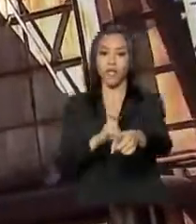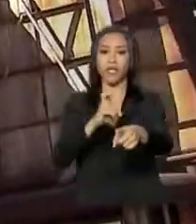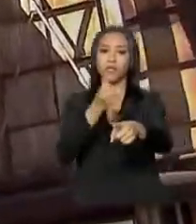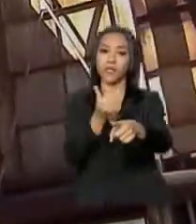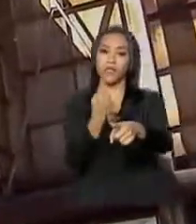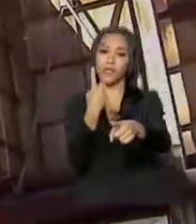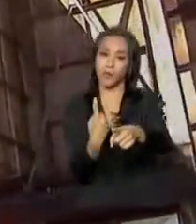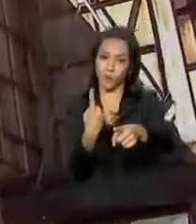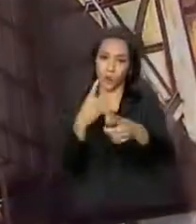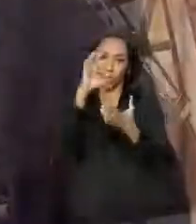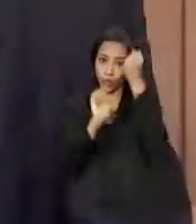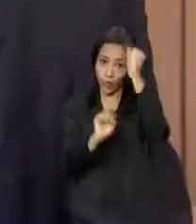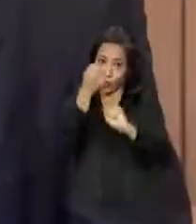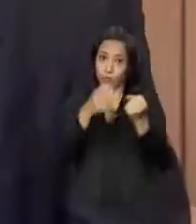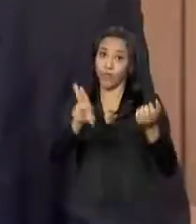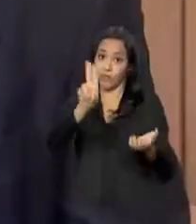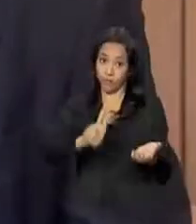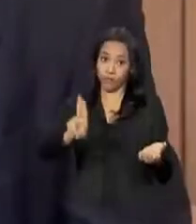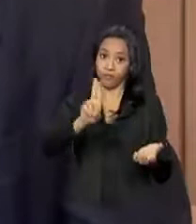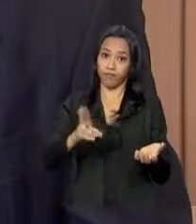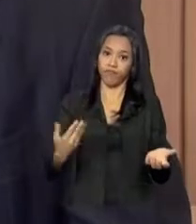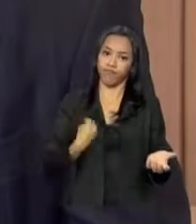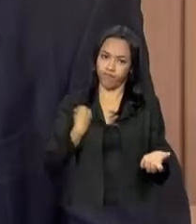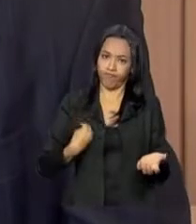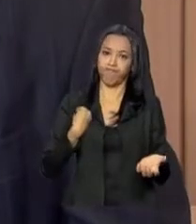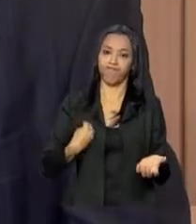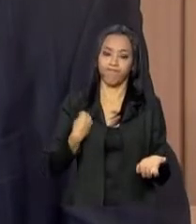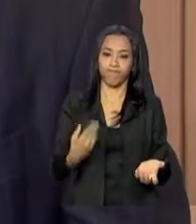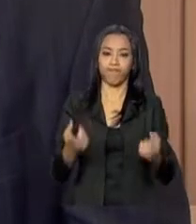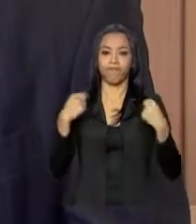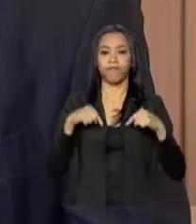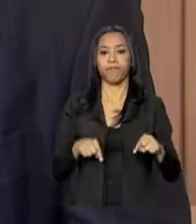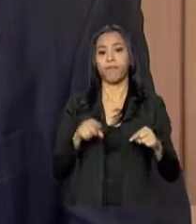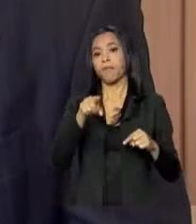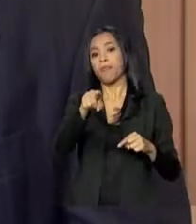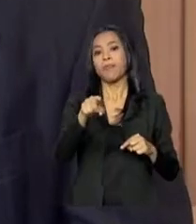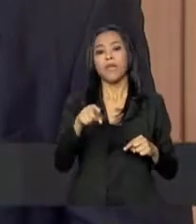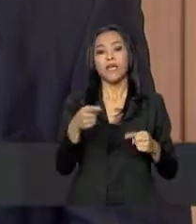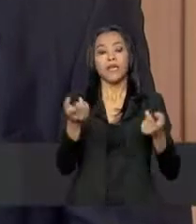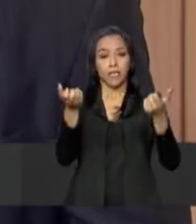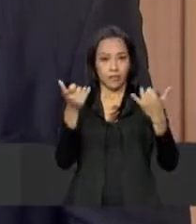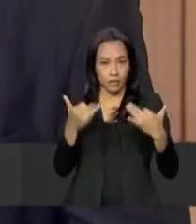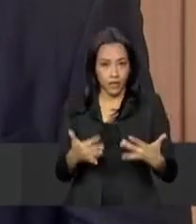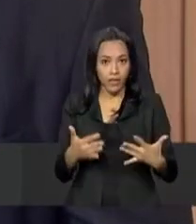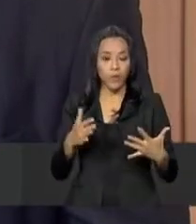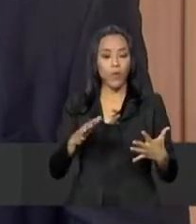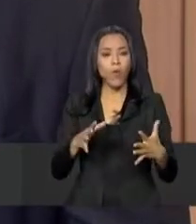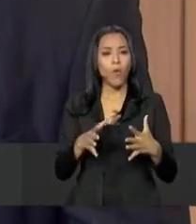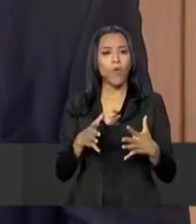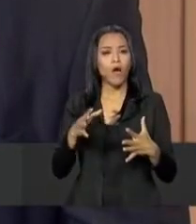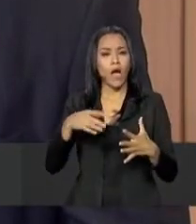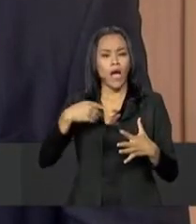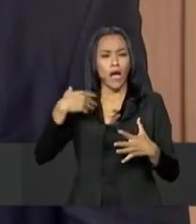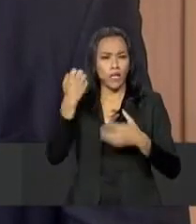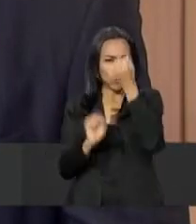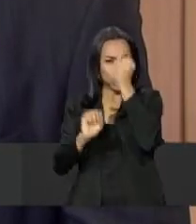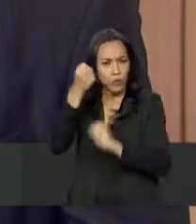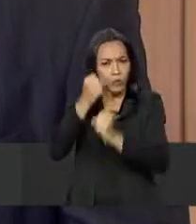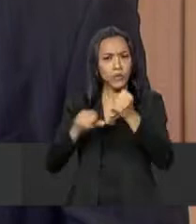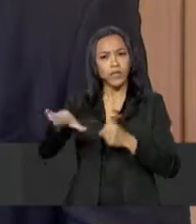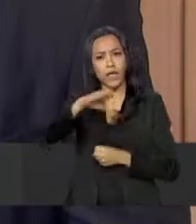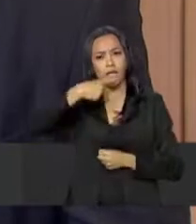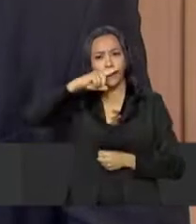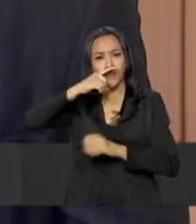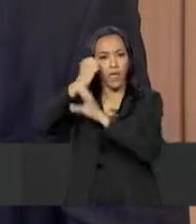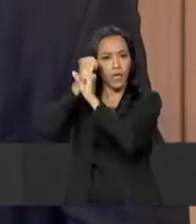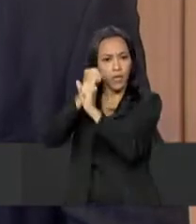usinas em pleno funcionamento. Tu tem na produção com o aumento da indústria da cana, se produziu muito